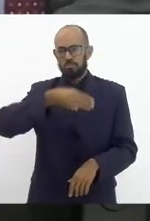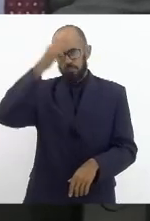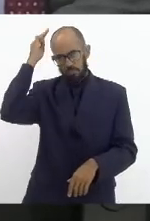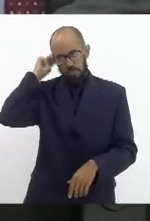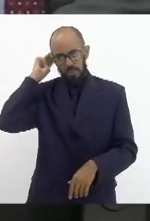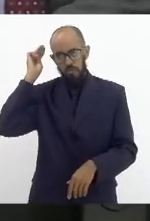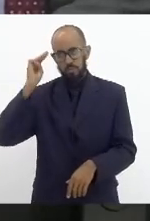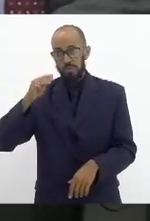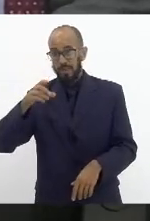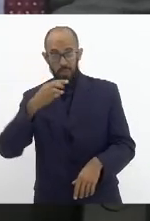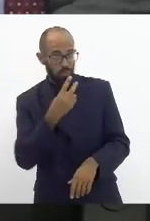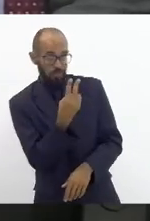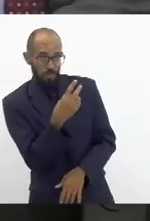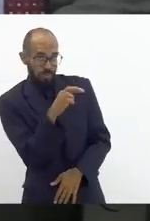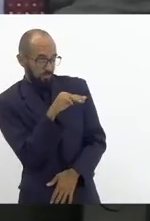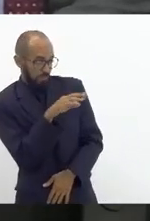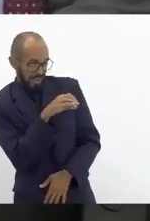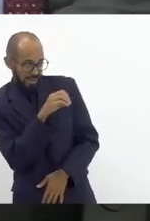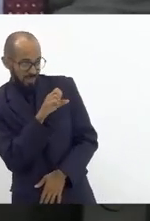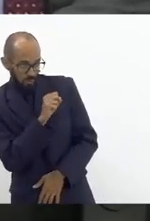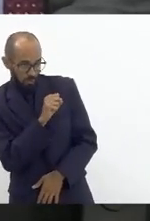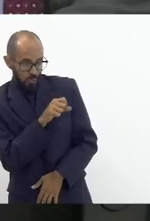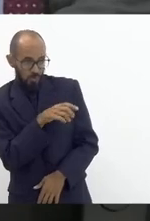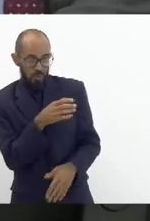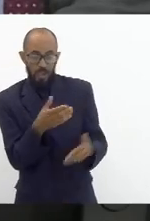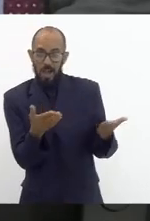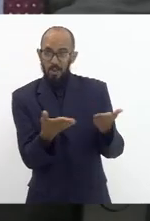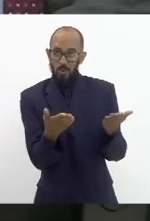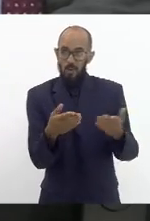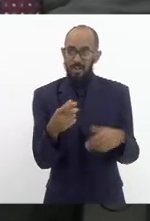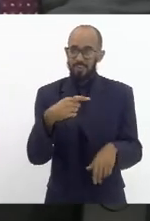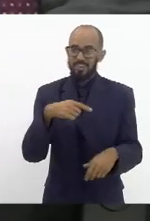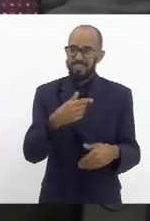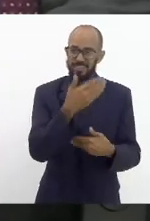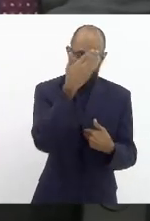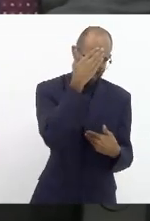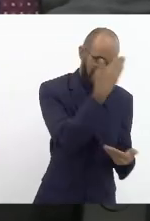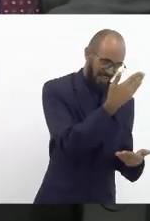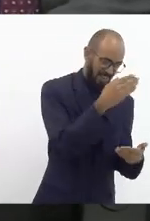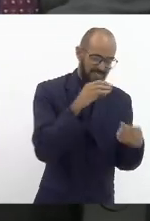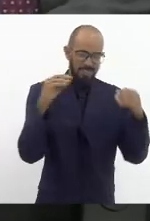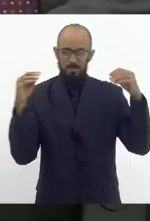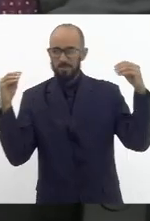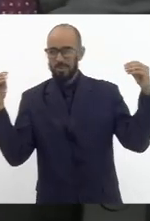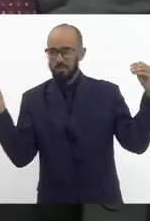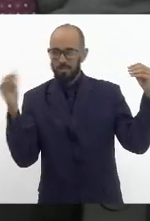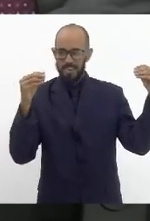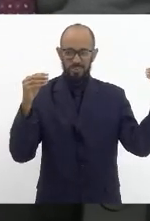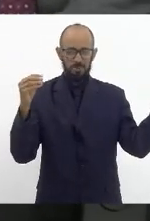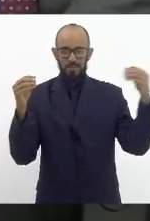dois Márcios, eles brigavam muito. Agora um agradece o outro no plenário, manda beijo e tudo.